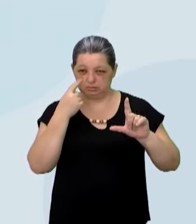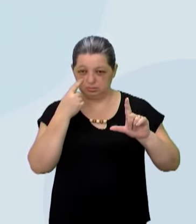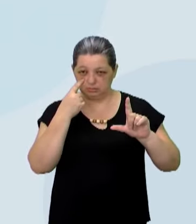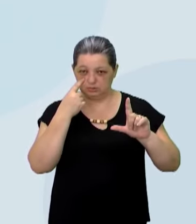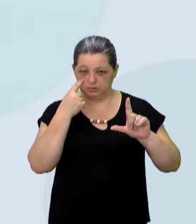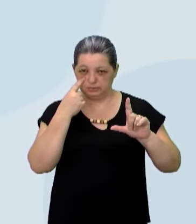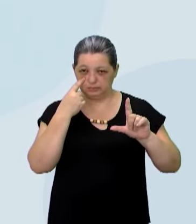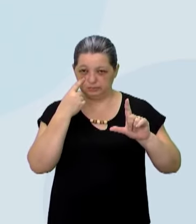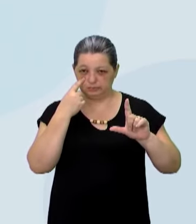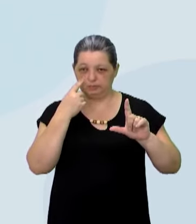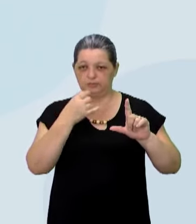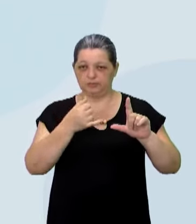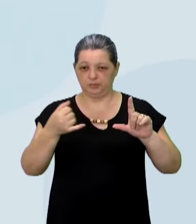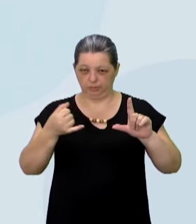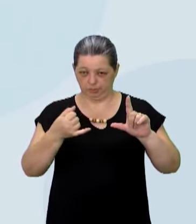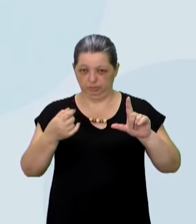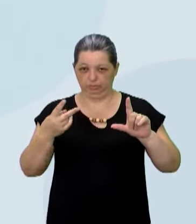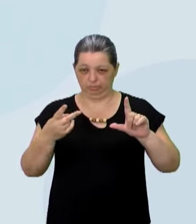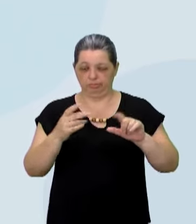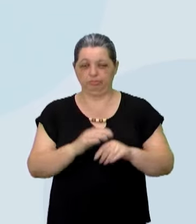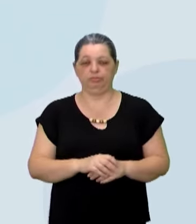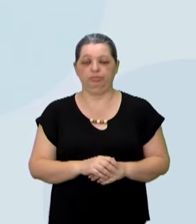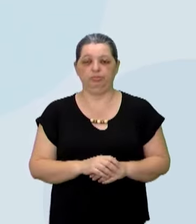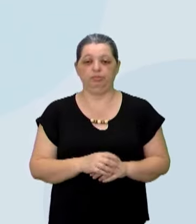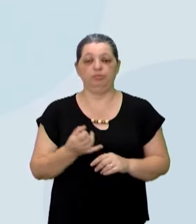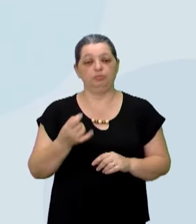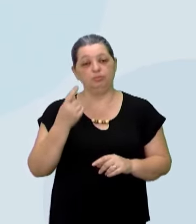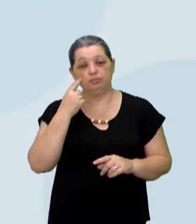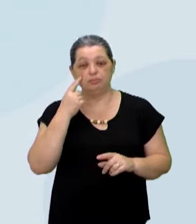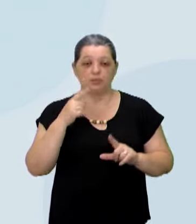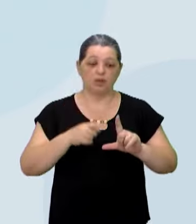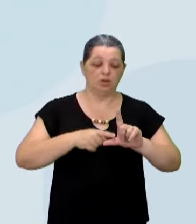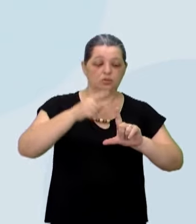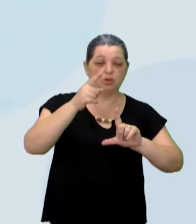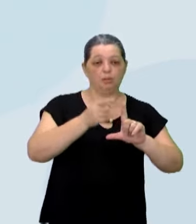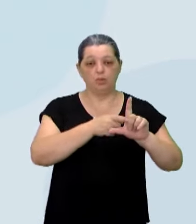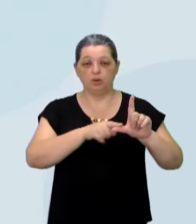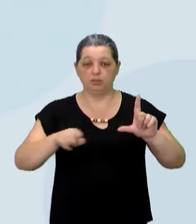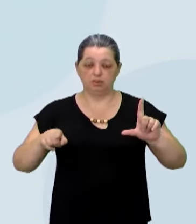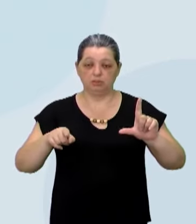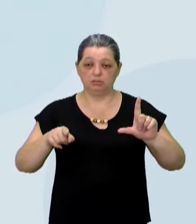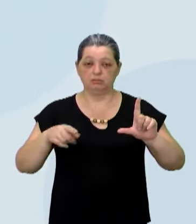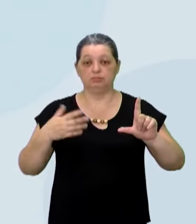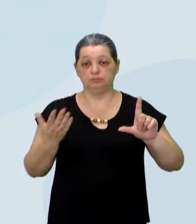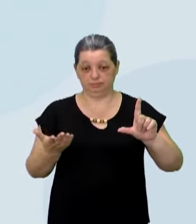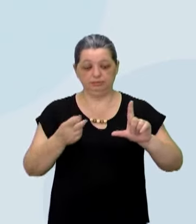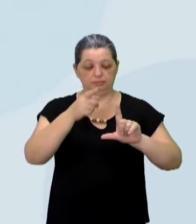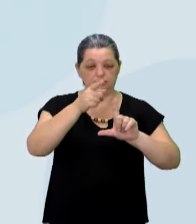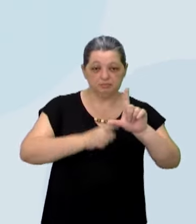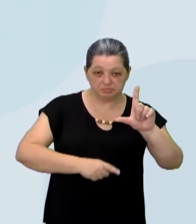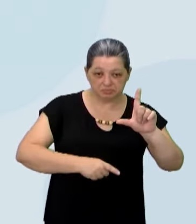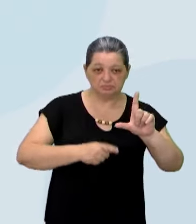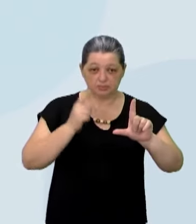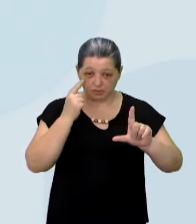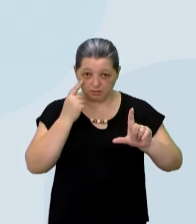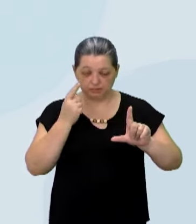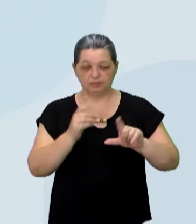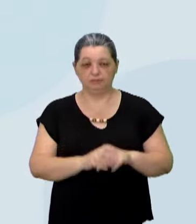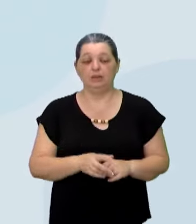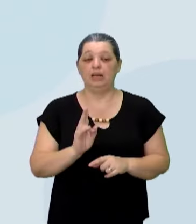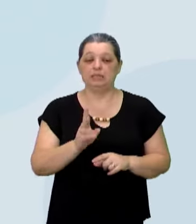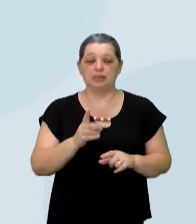menos 2. Isso, muito bem. Aí no caso, né, Vivi, ou a gente sobe ou a gente desce, né? Muito ou bem. Ou a gente vai para cima ou a gente vai para baixo. Mas sempre aqui,